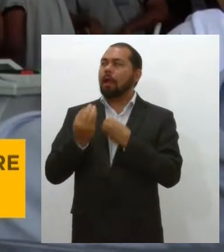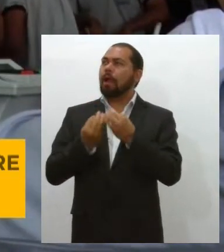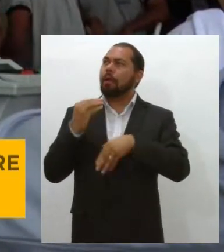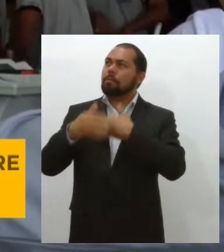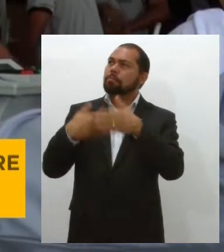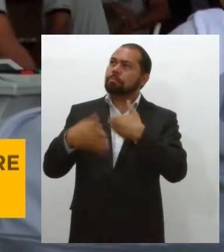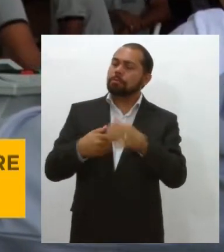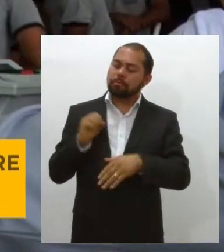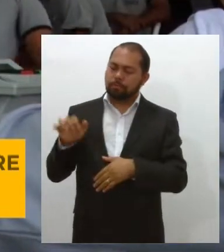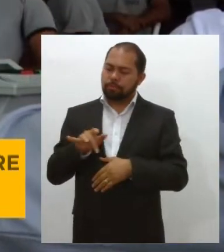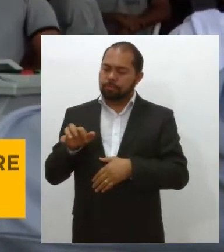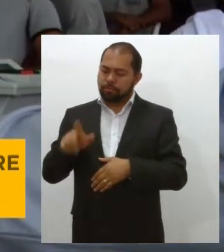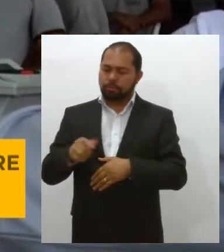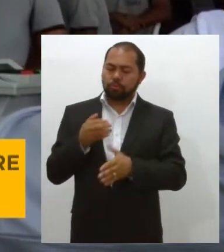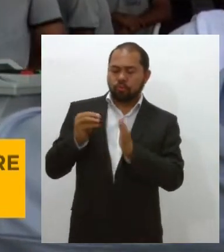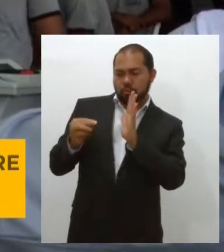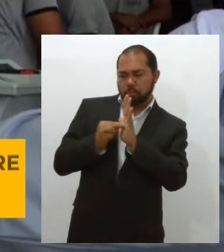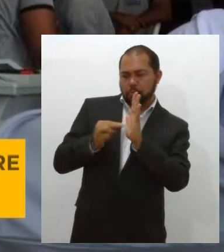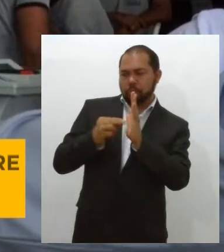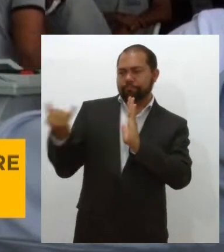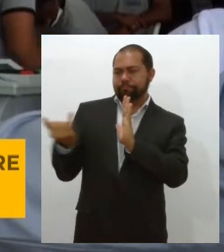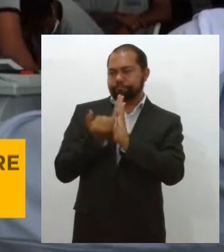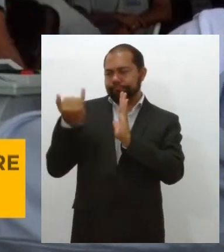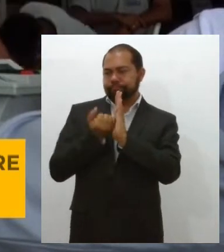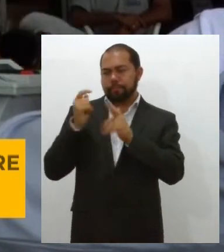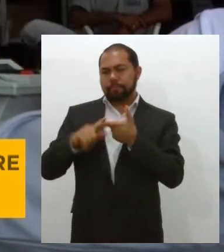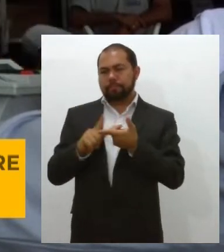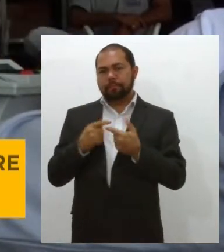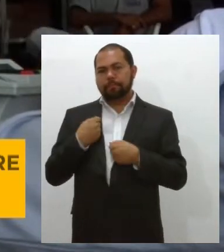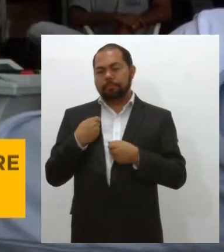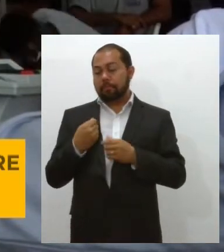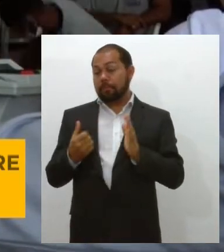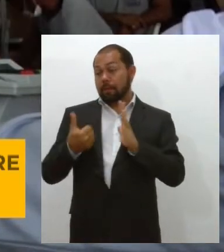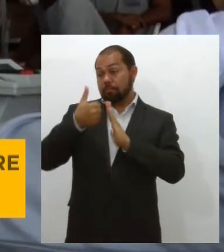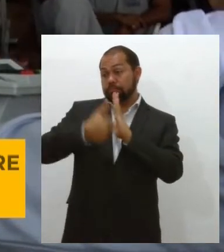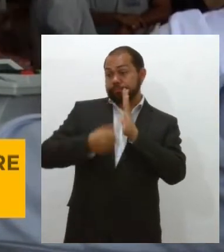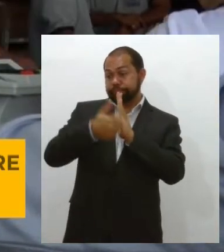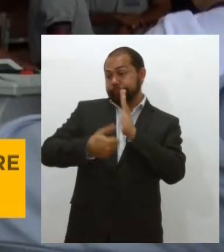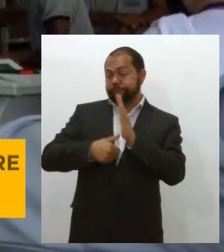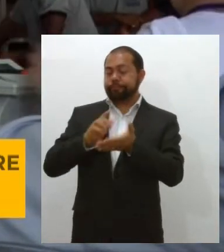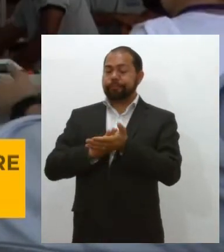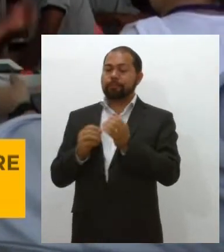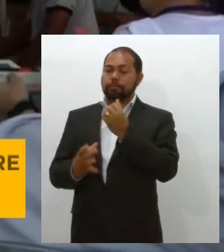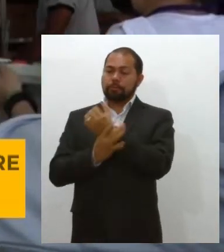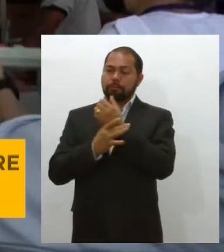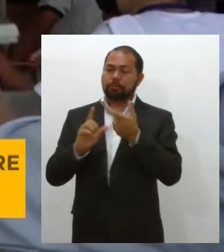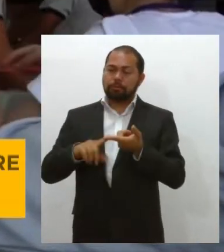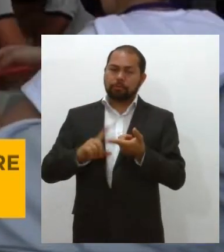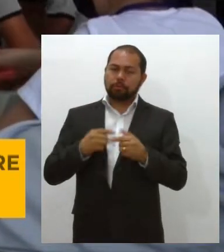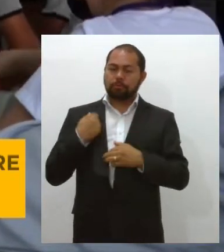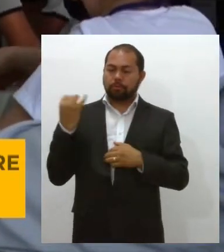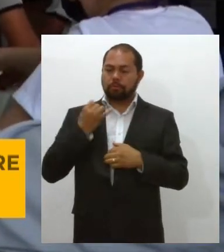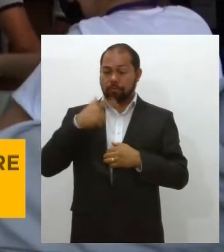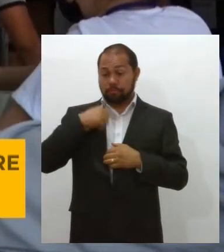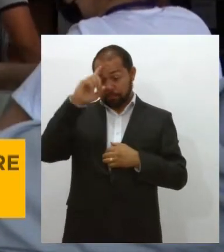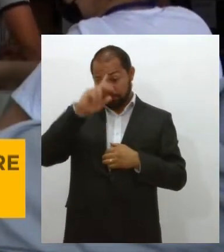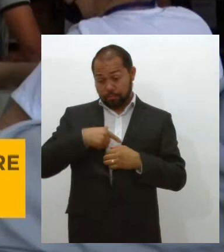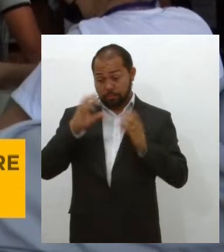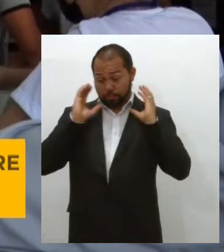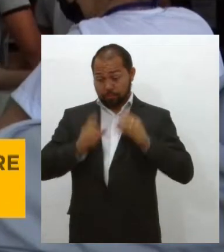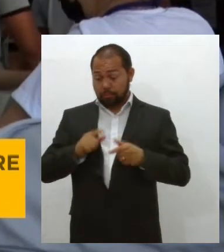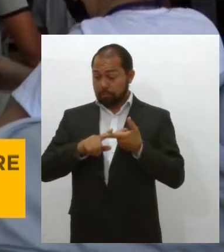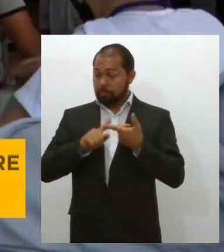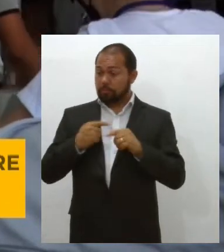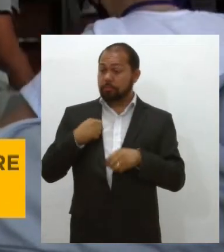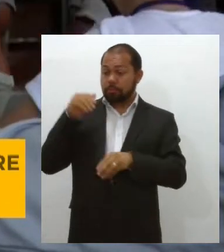que é feita a preparação, a questão de etiquetagem. Então foi muito importante para mim, né, como cidadão e como eleitor também, descobrir como é